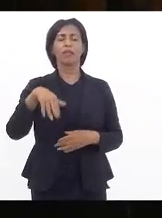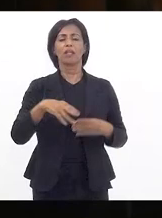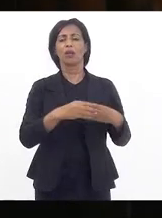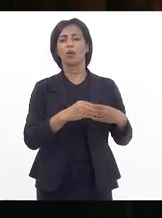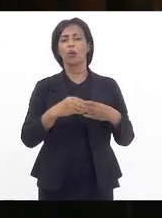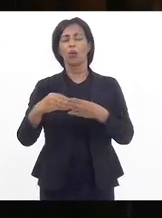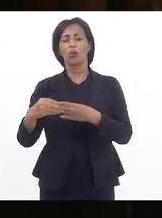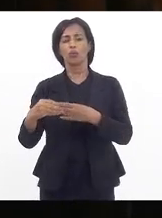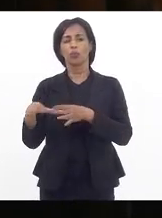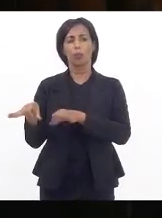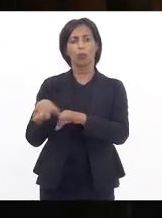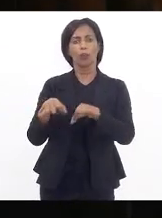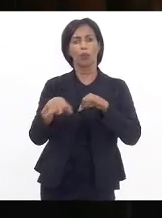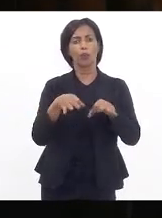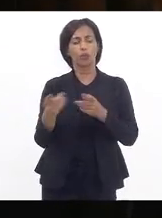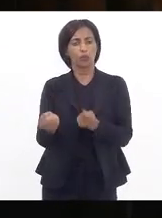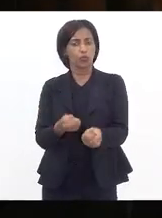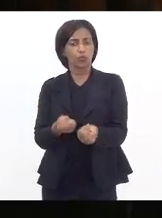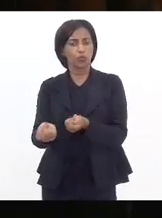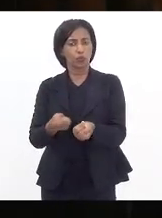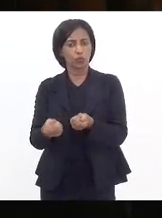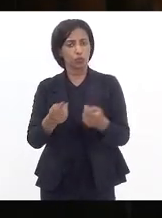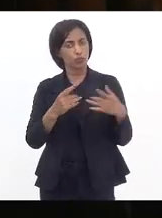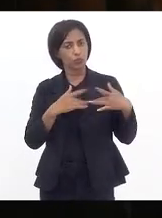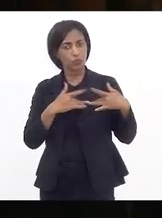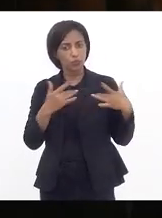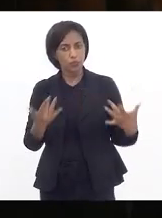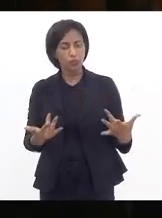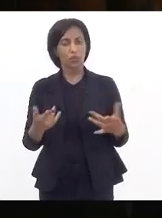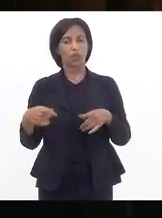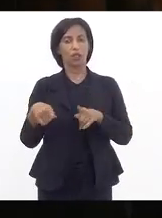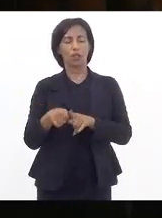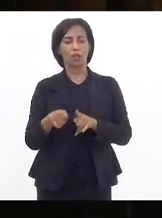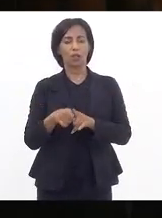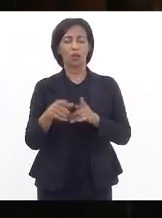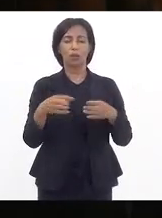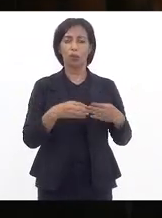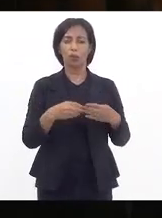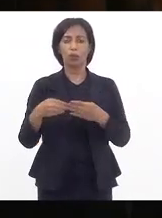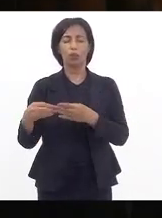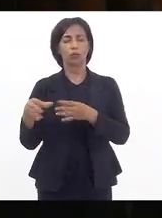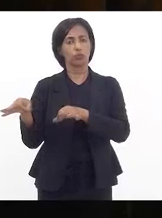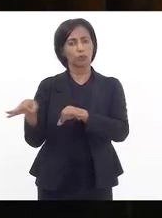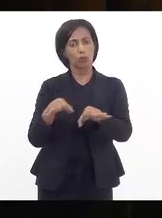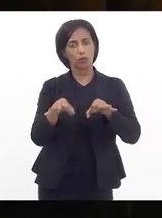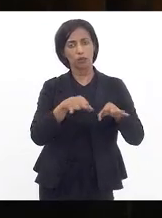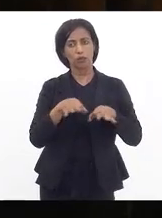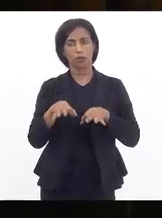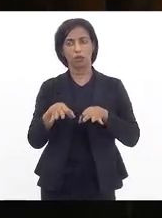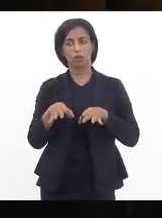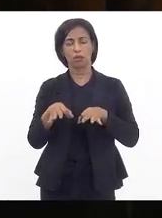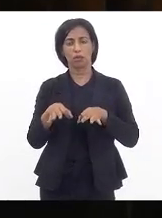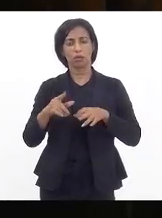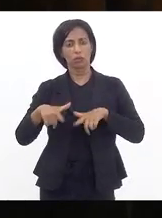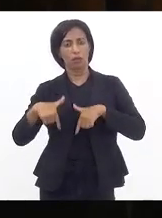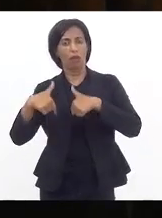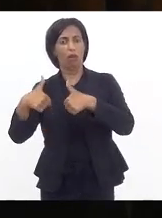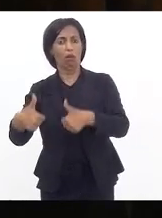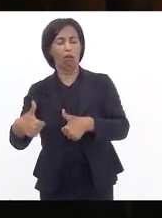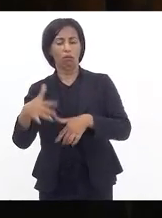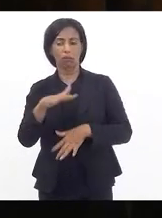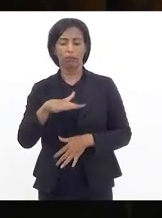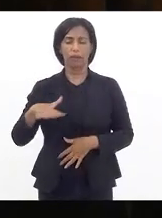conduz processos de economia solidária e também conduz processos de